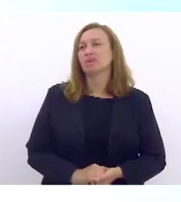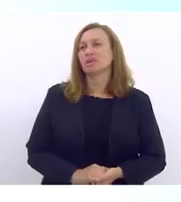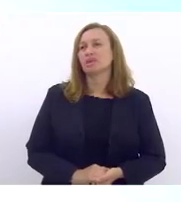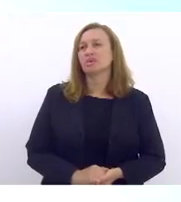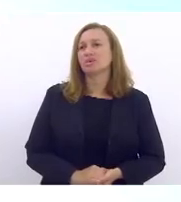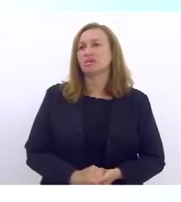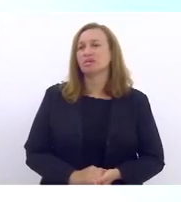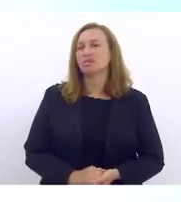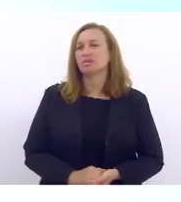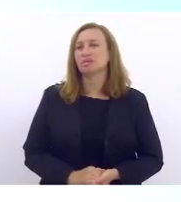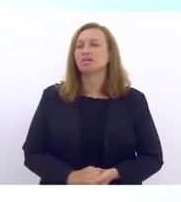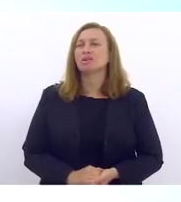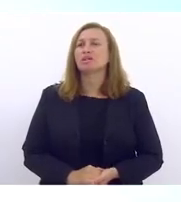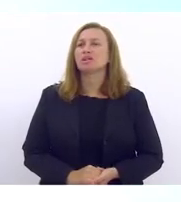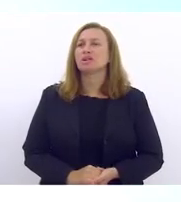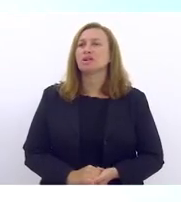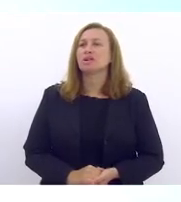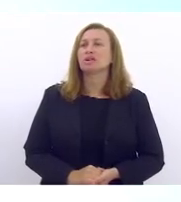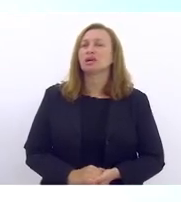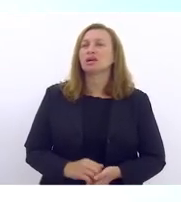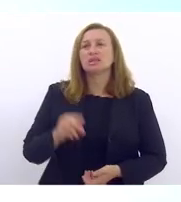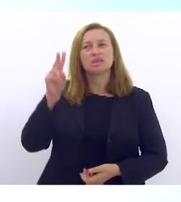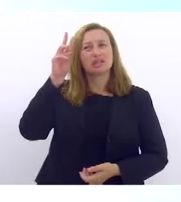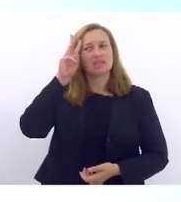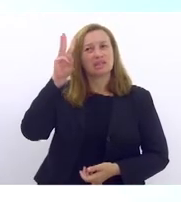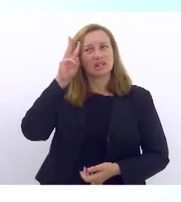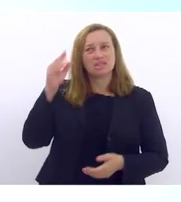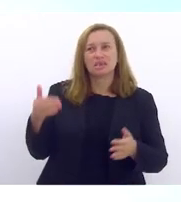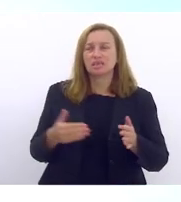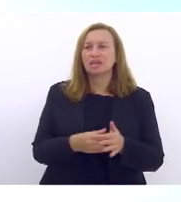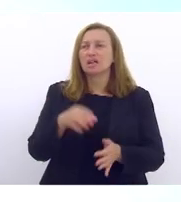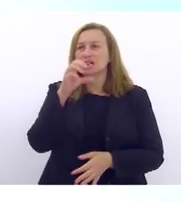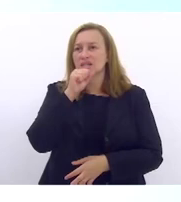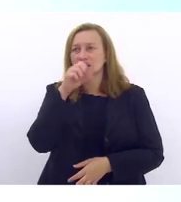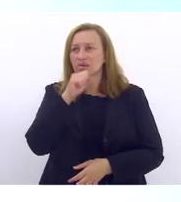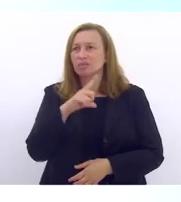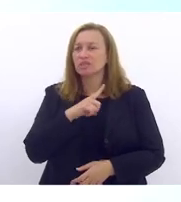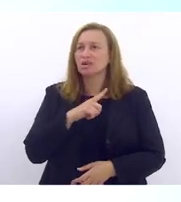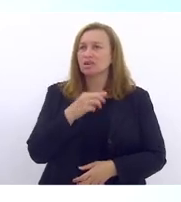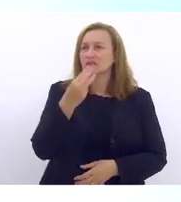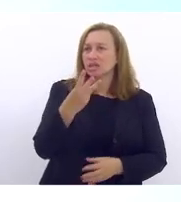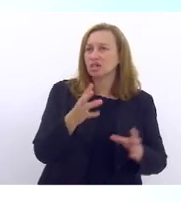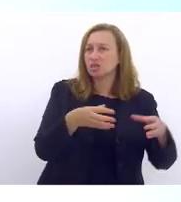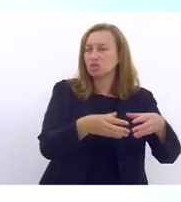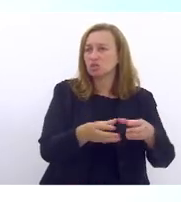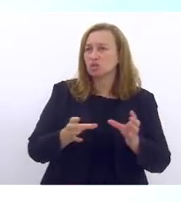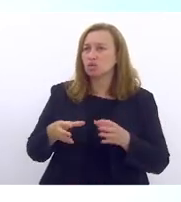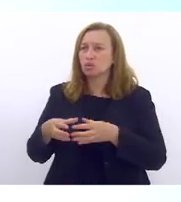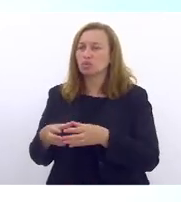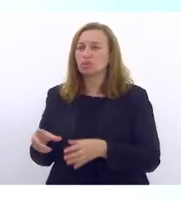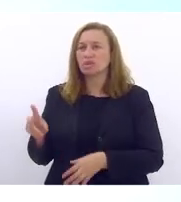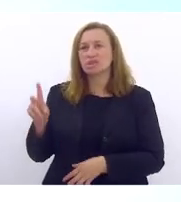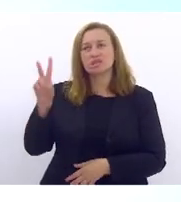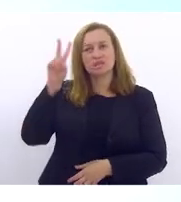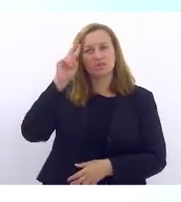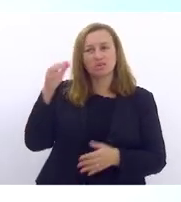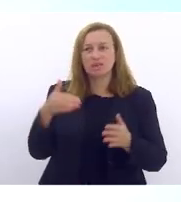em plantões de terça a sábado. Temos 3 turnos atualmente, de segunda a sexta, sábado são